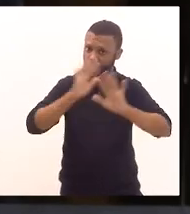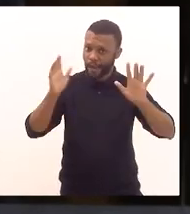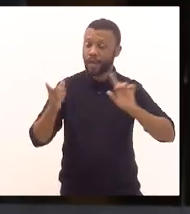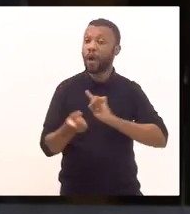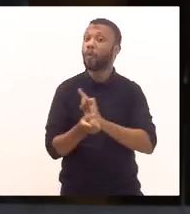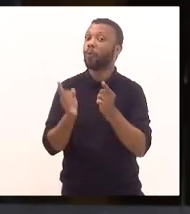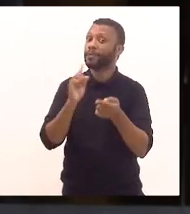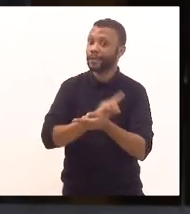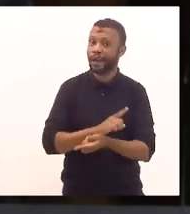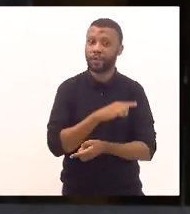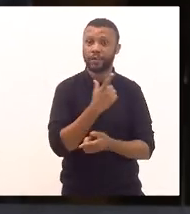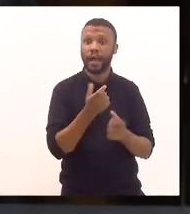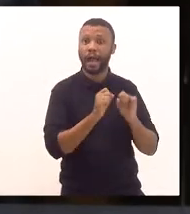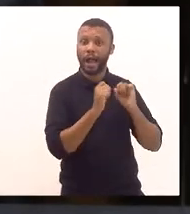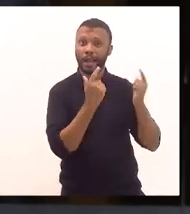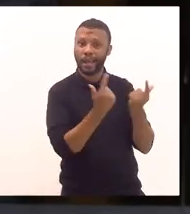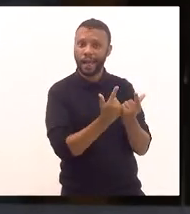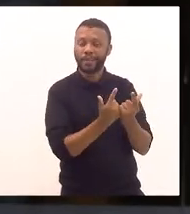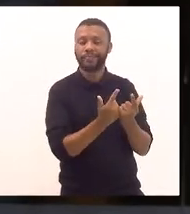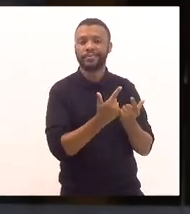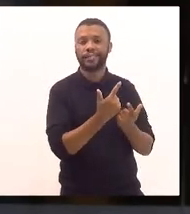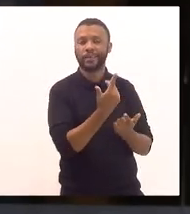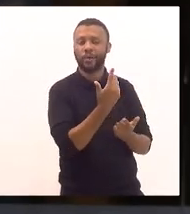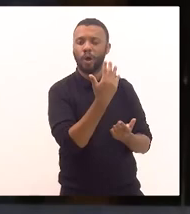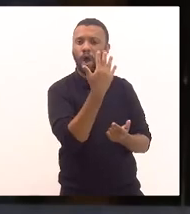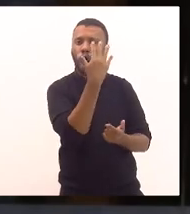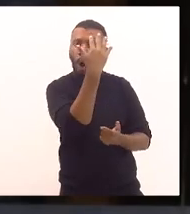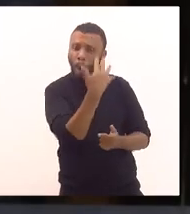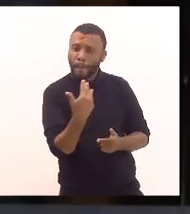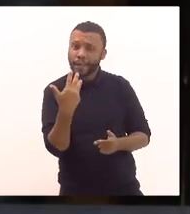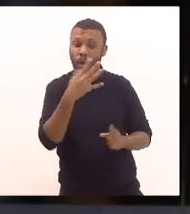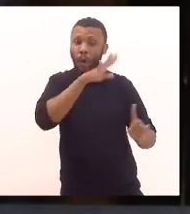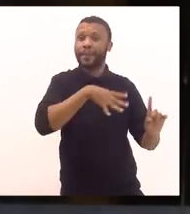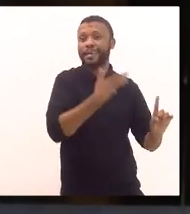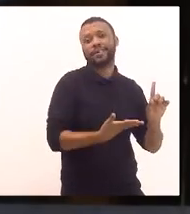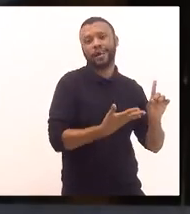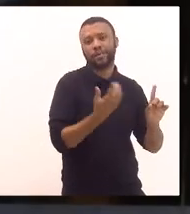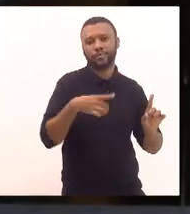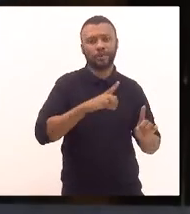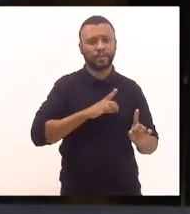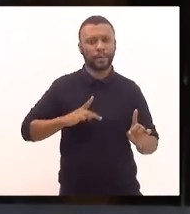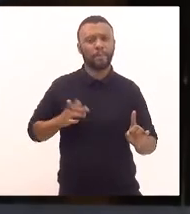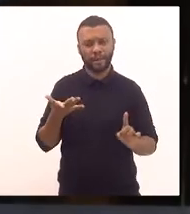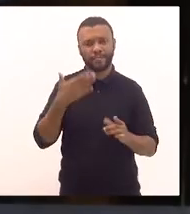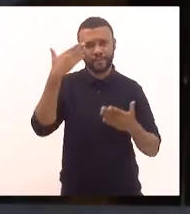é Assembleia Legislativa que está sendo homenageado por vocês nesse dia aqui muito obrigado